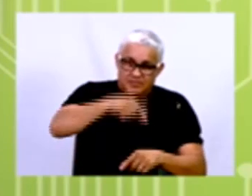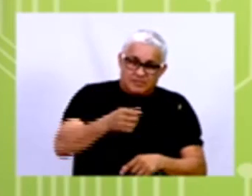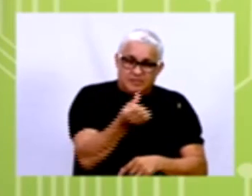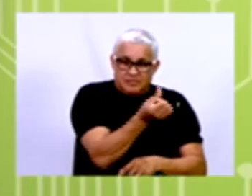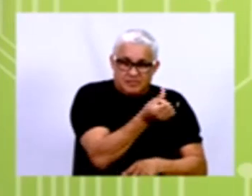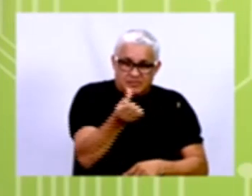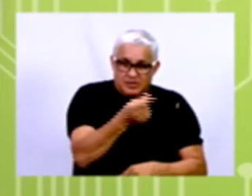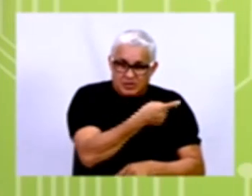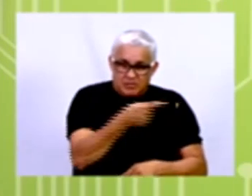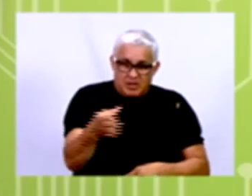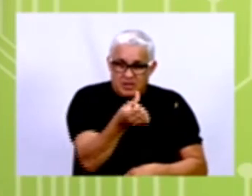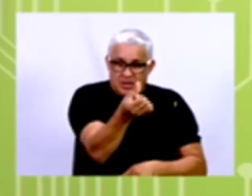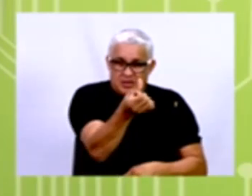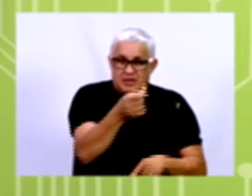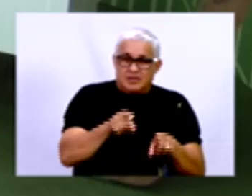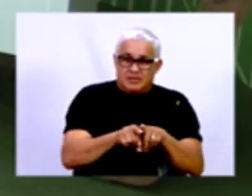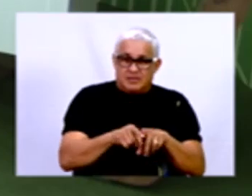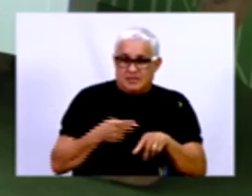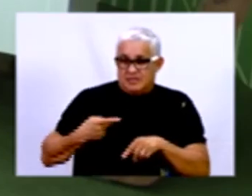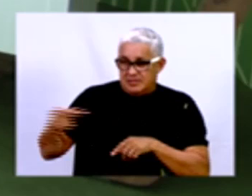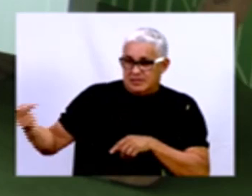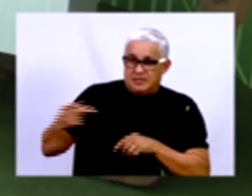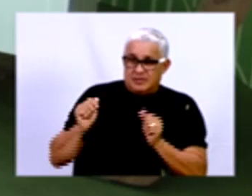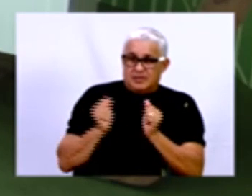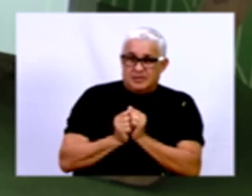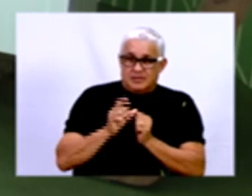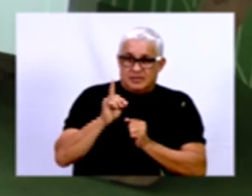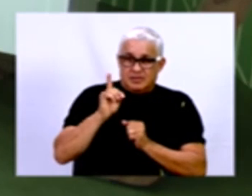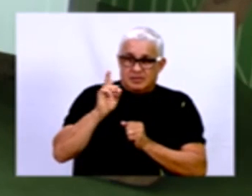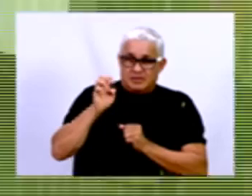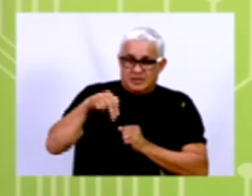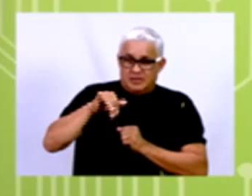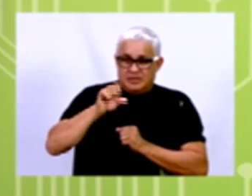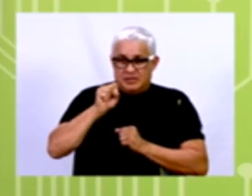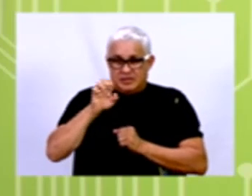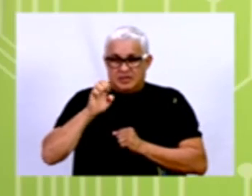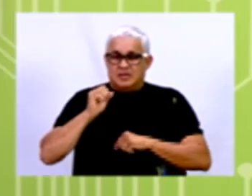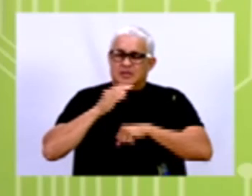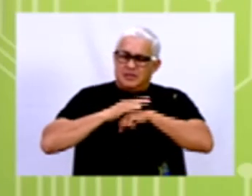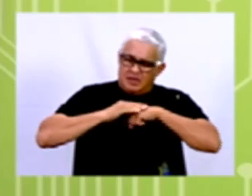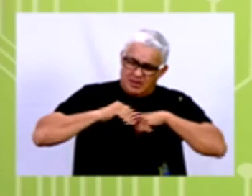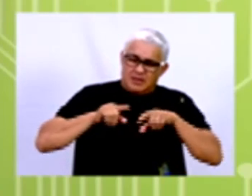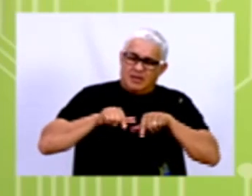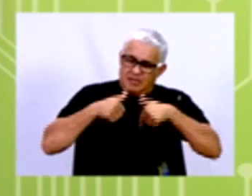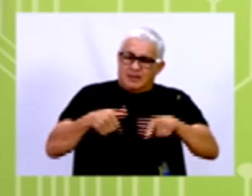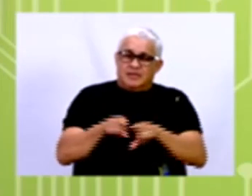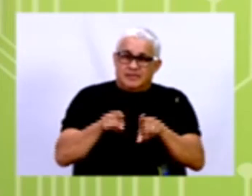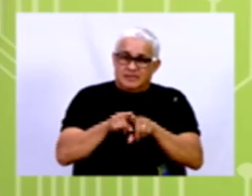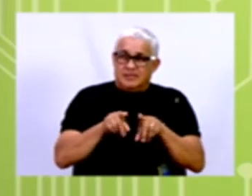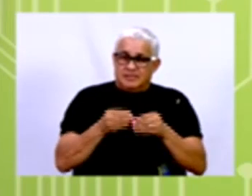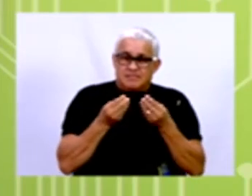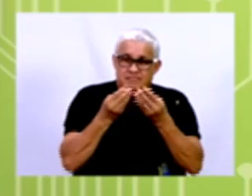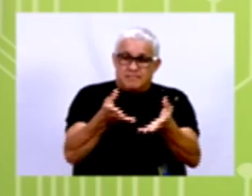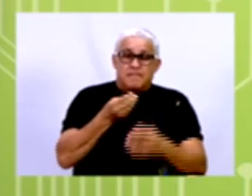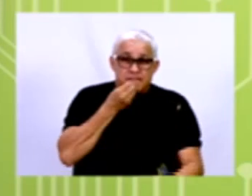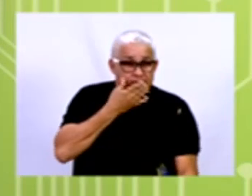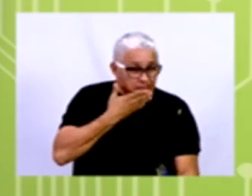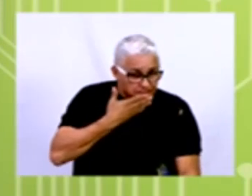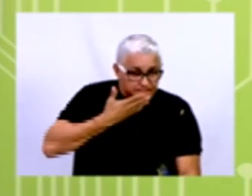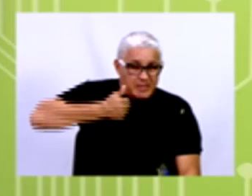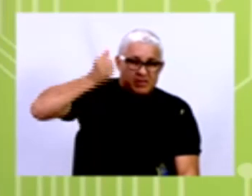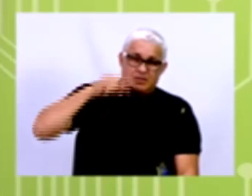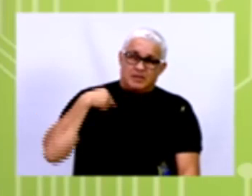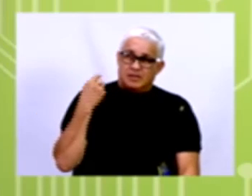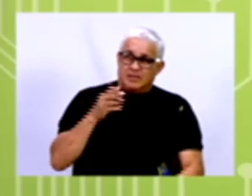semanas sequenciais. Eu e a professora Denise, com muito empenho, com muito carinho e procurando dar o melhor de nós